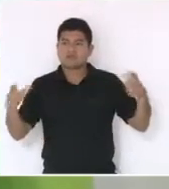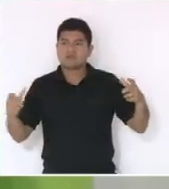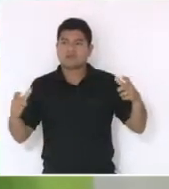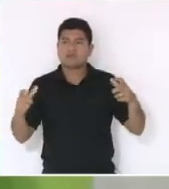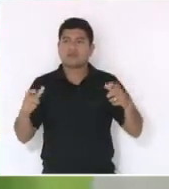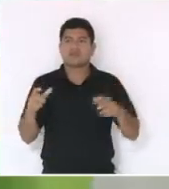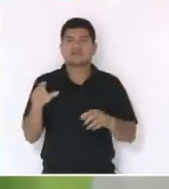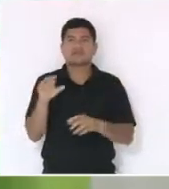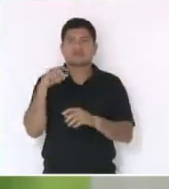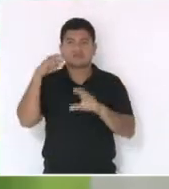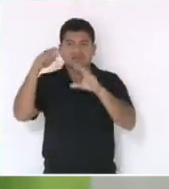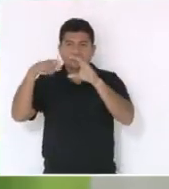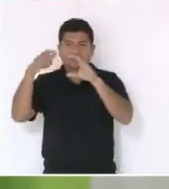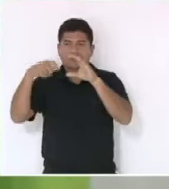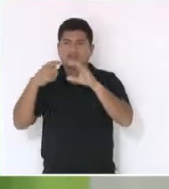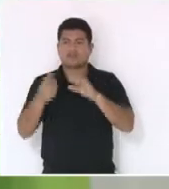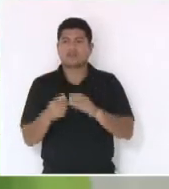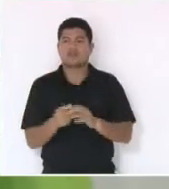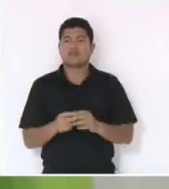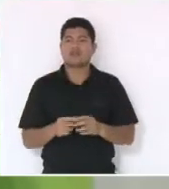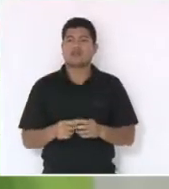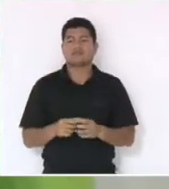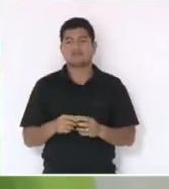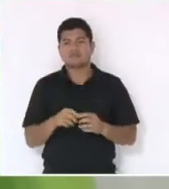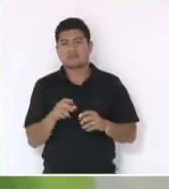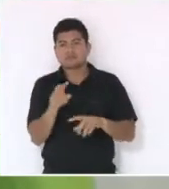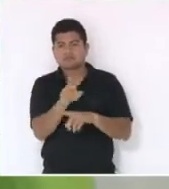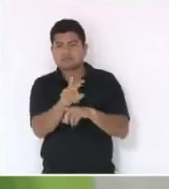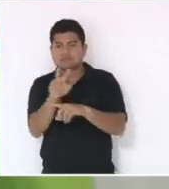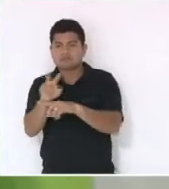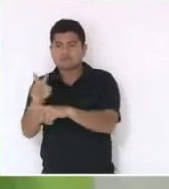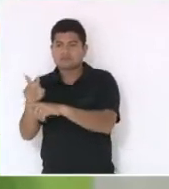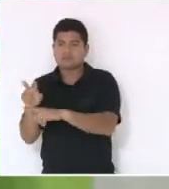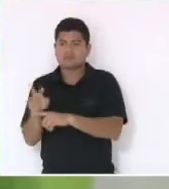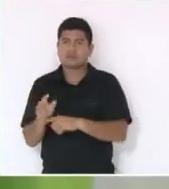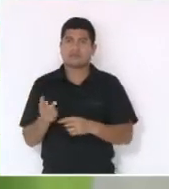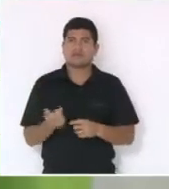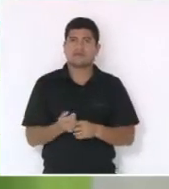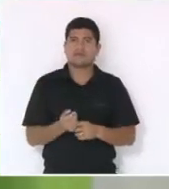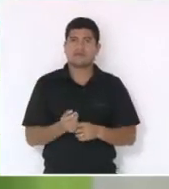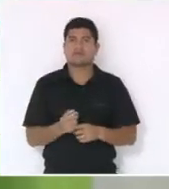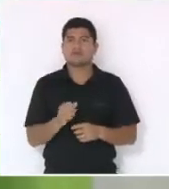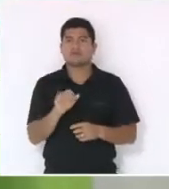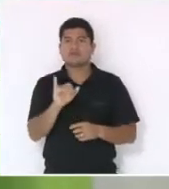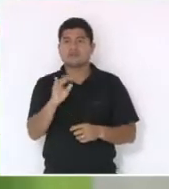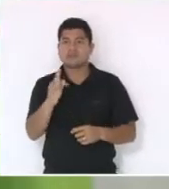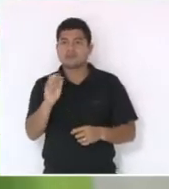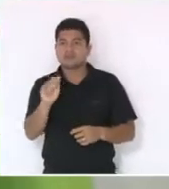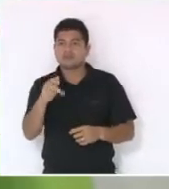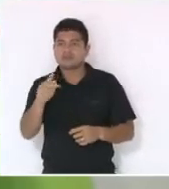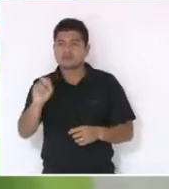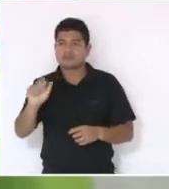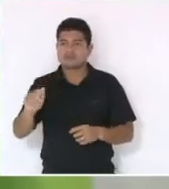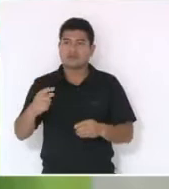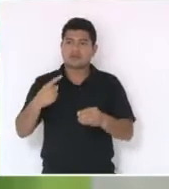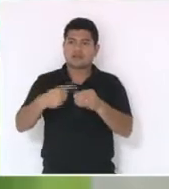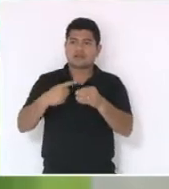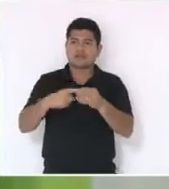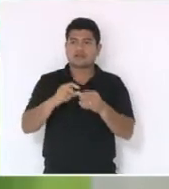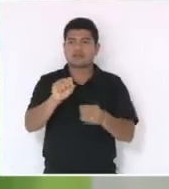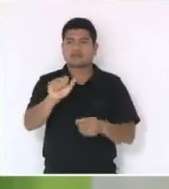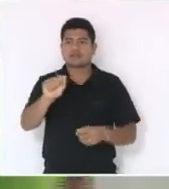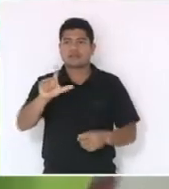monitoramento. Temos municípios aí, Sorteia, Itapuá, Salete,